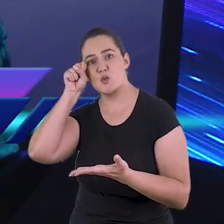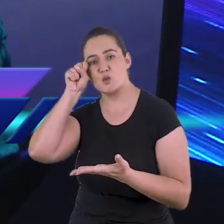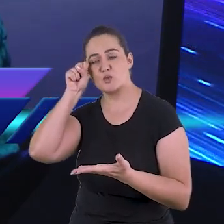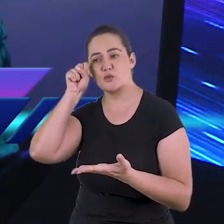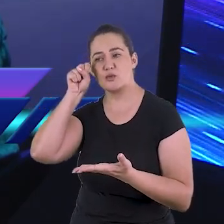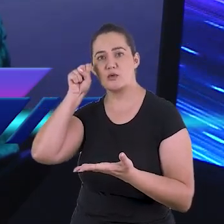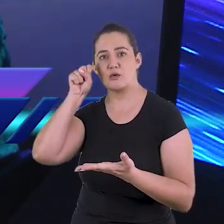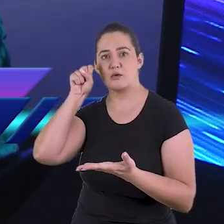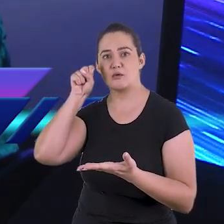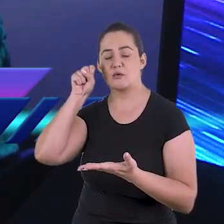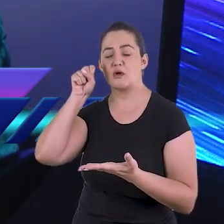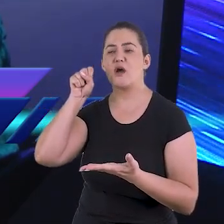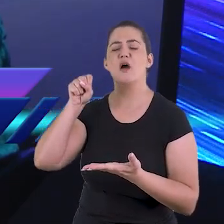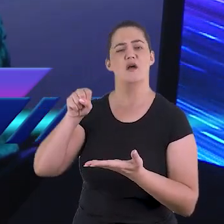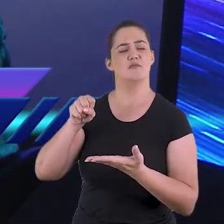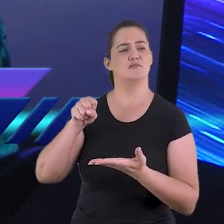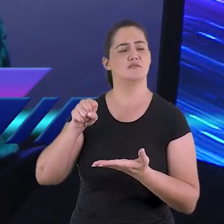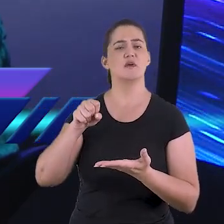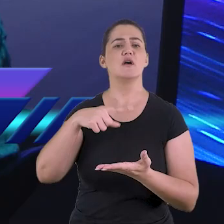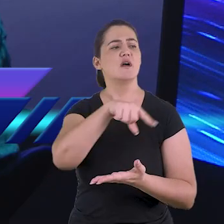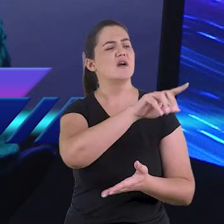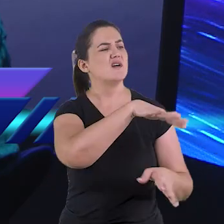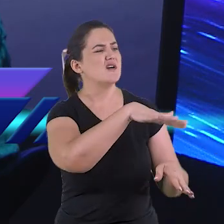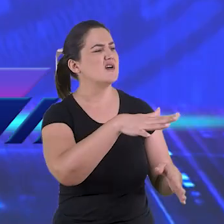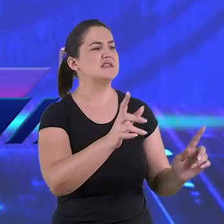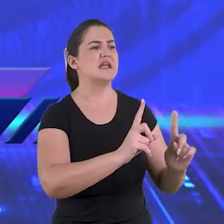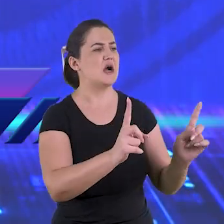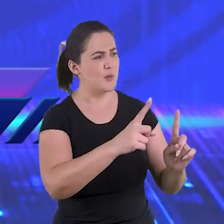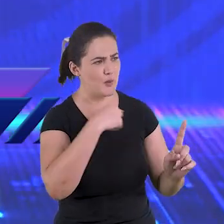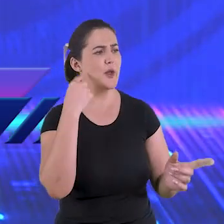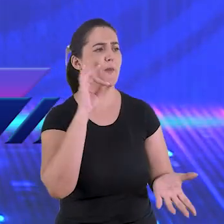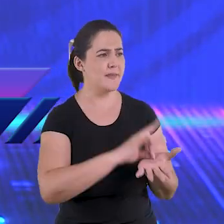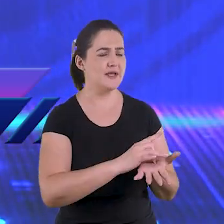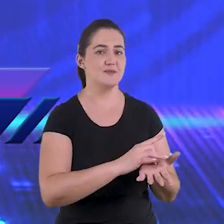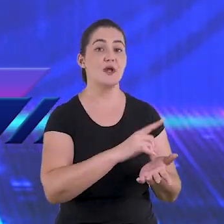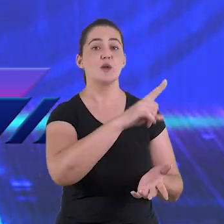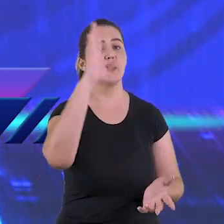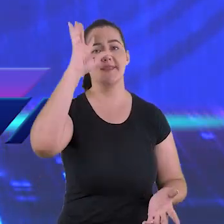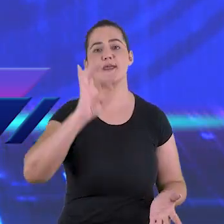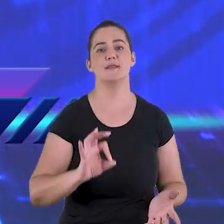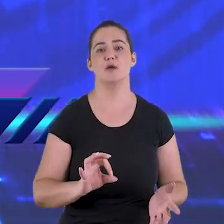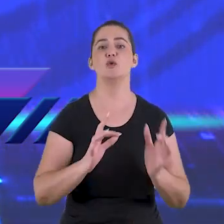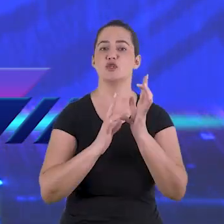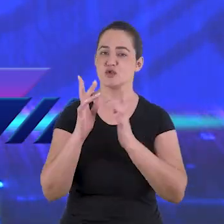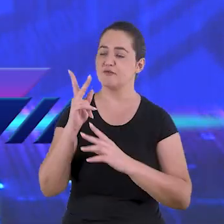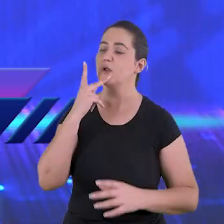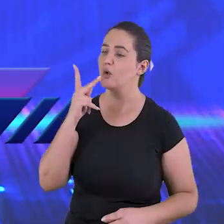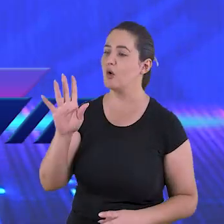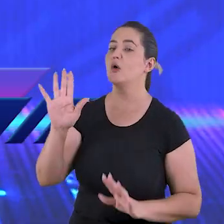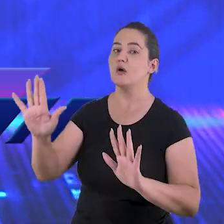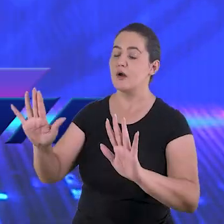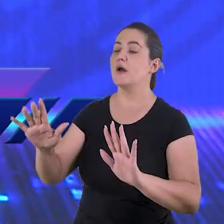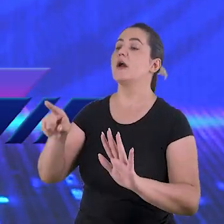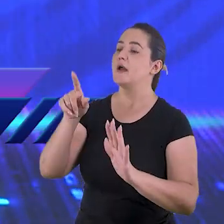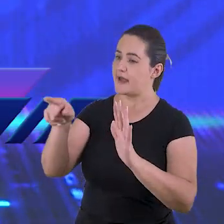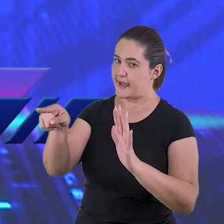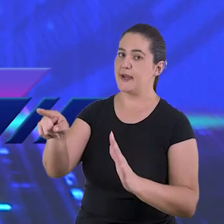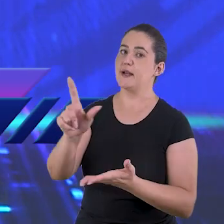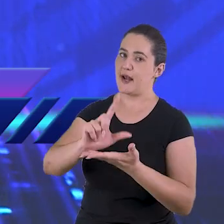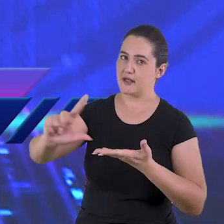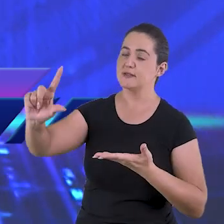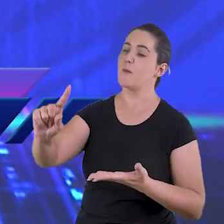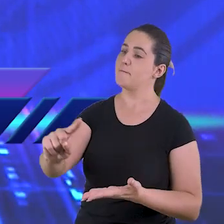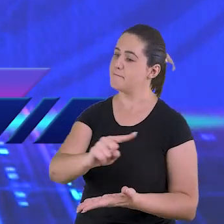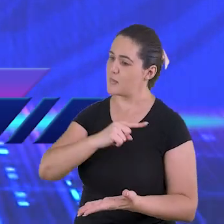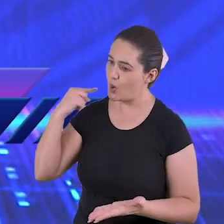estará salvo. Jesus, porém, falara com respeito à morte de Lázaro, mas eles supunham que tivesse falado do repouso do